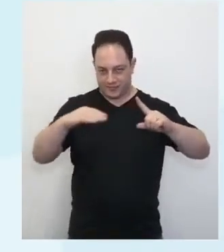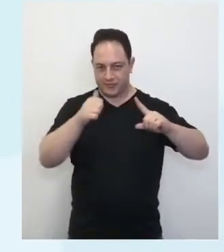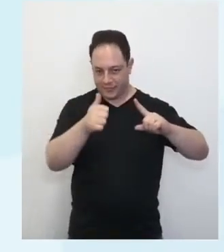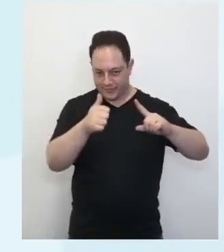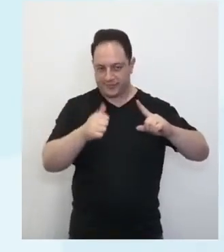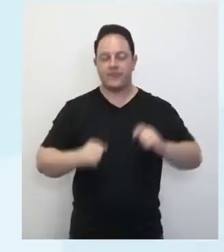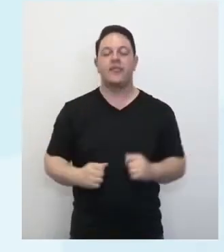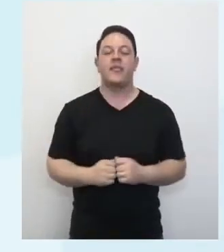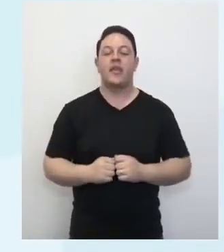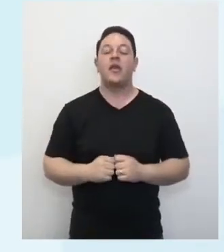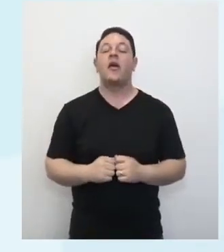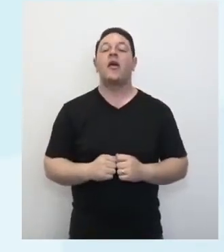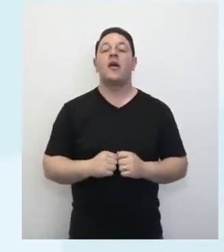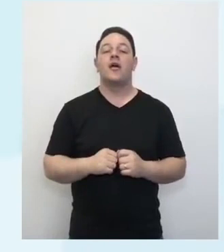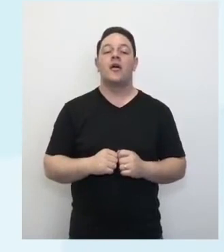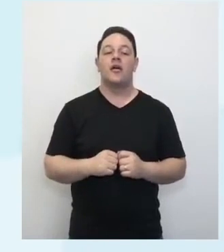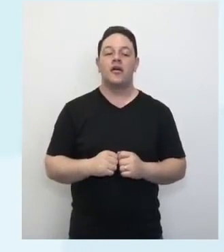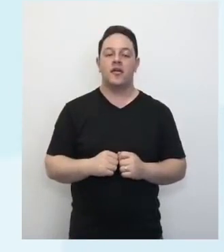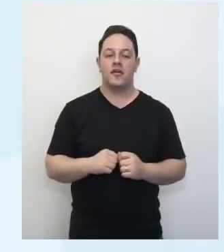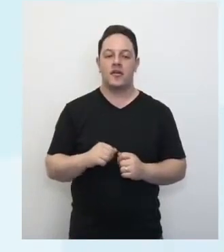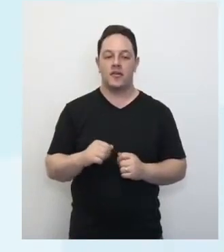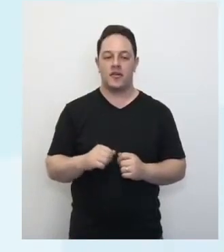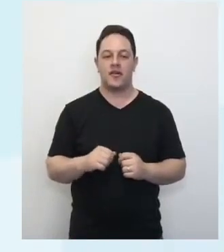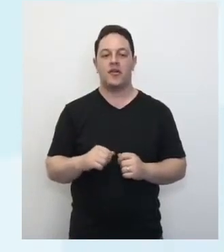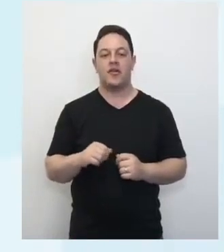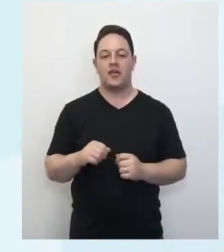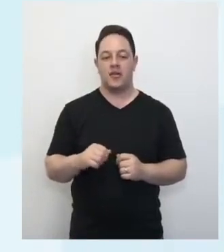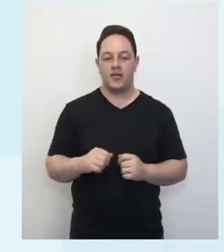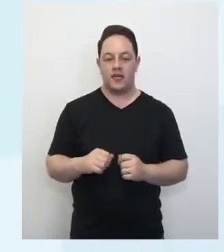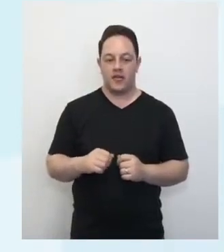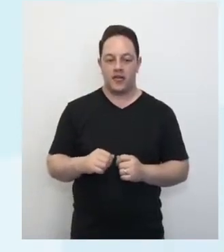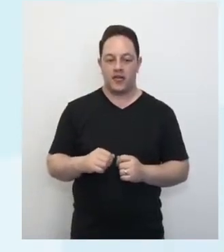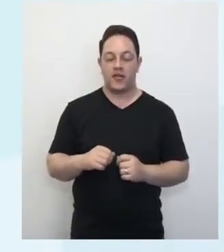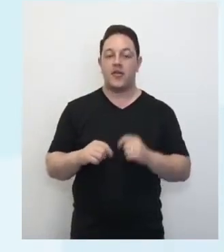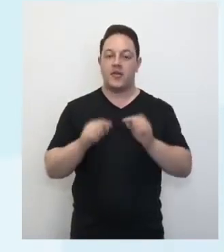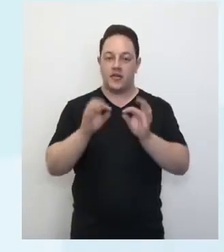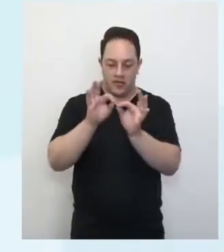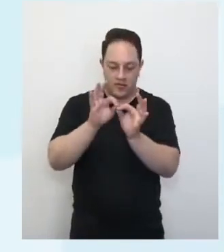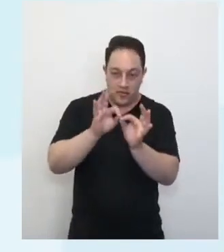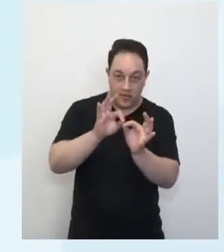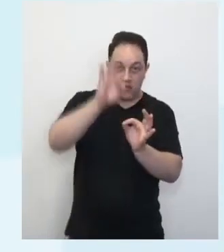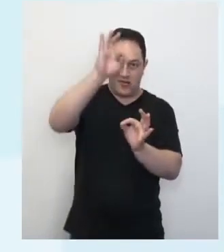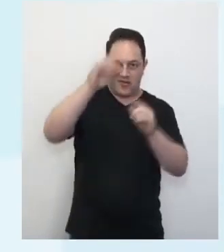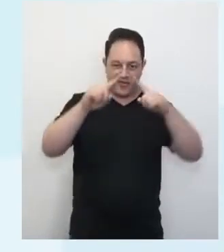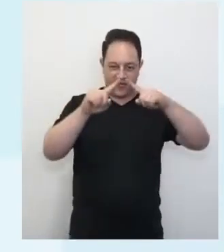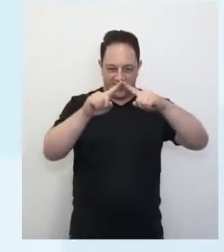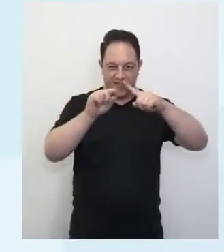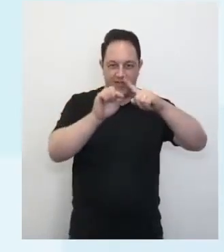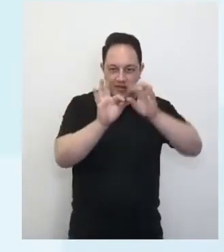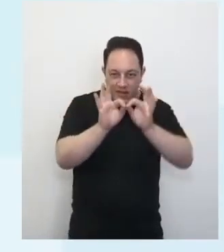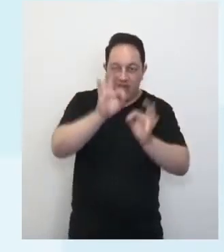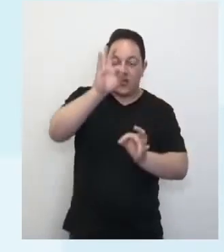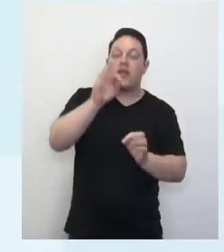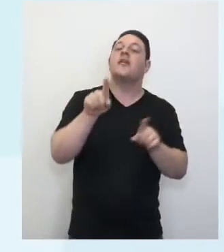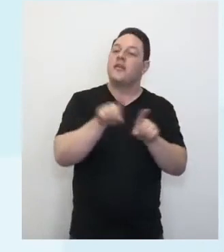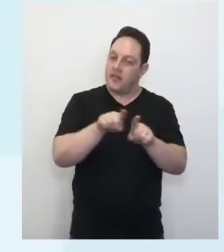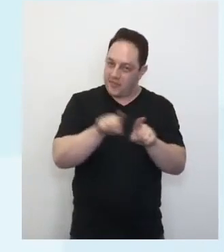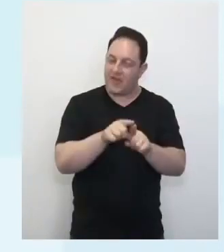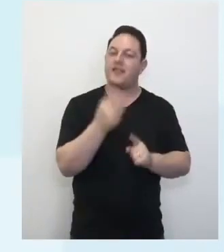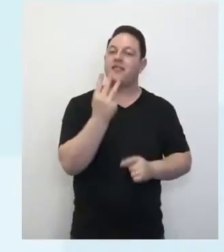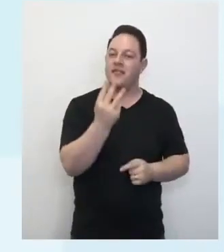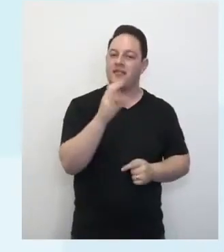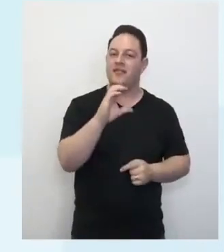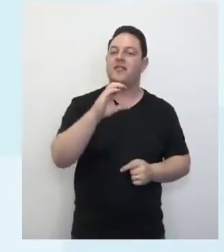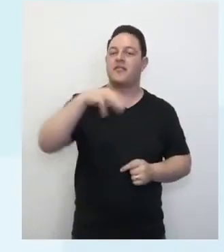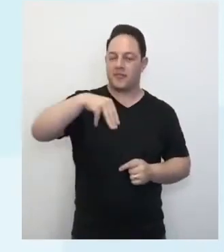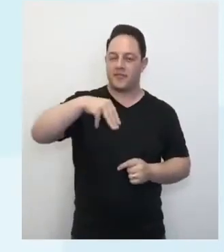base e aresta deste corte também mede 3 cm Isso significa que